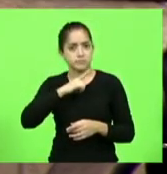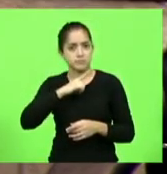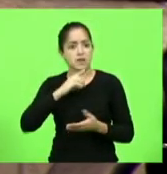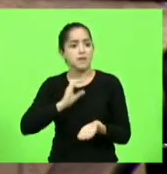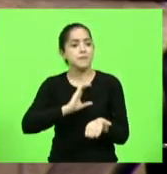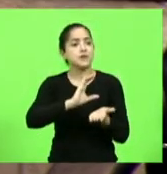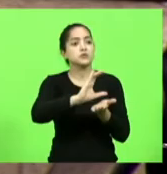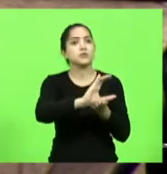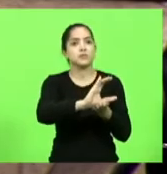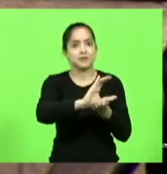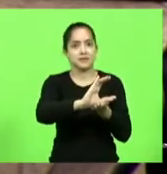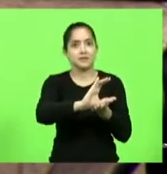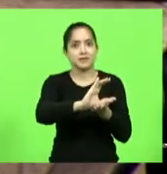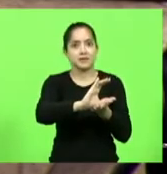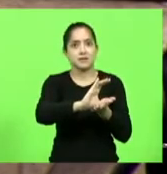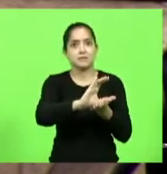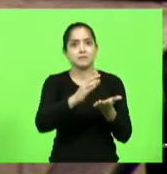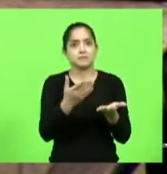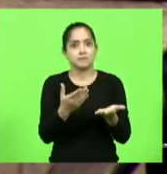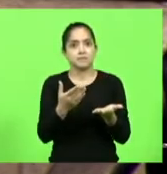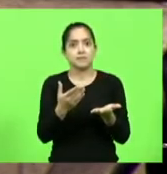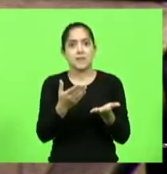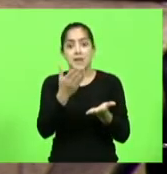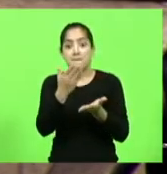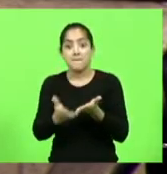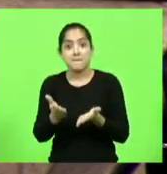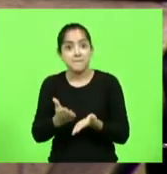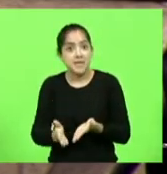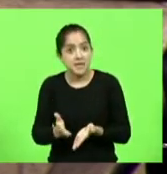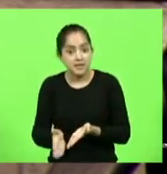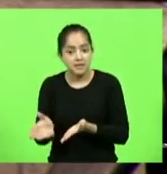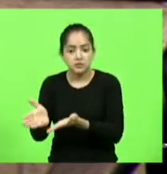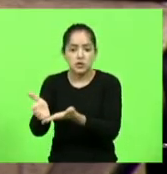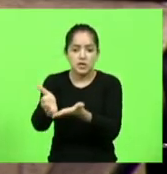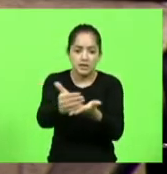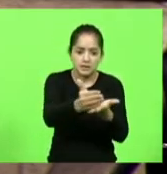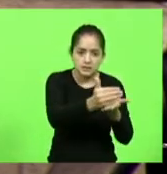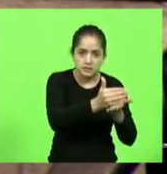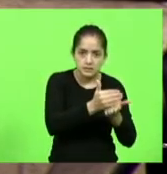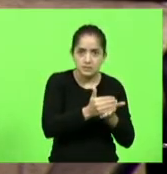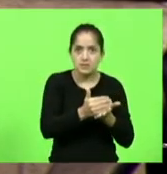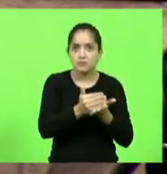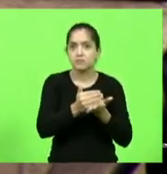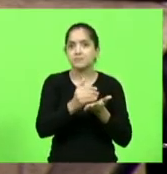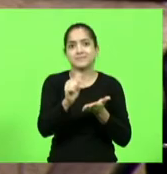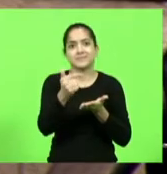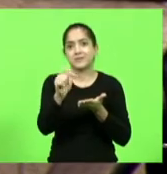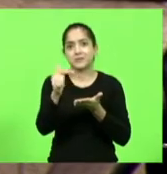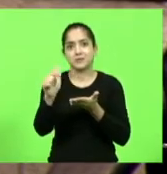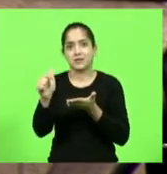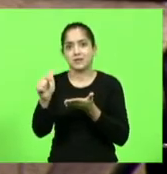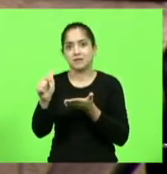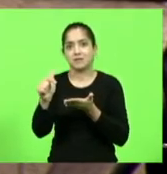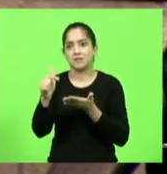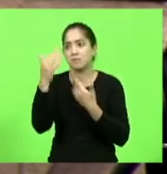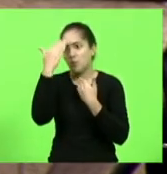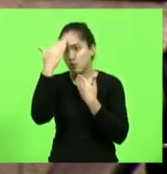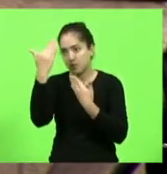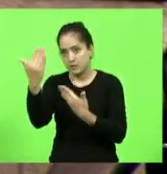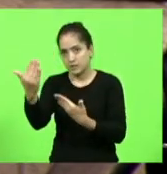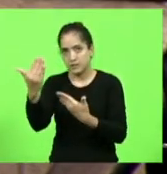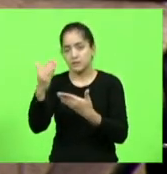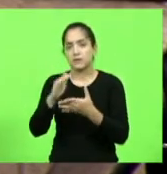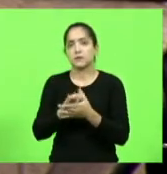cobrir eventual perda de arrecadação, que nós não tivemos perda de arrecadação. Obrigado, presidente Bolsonaro,